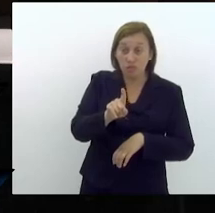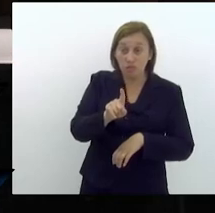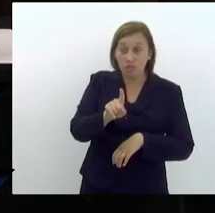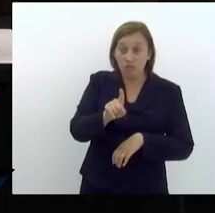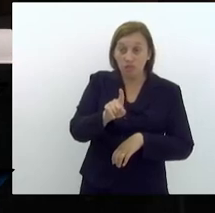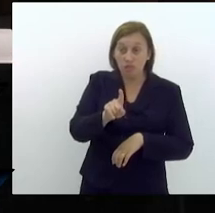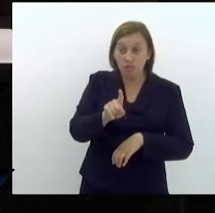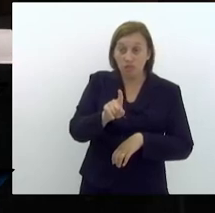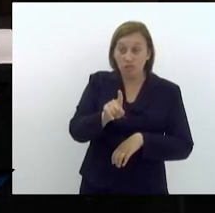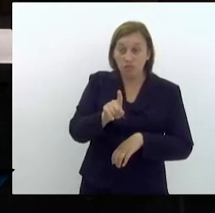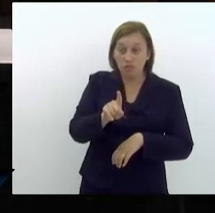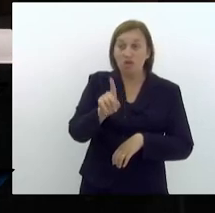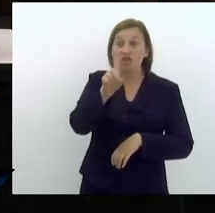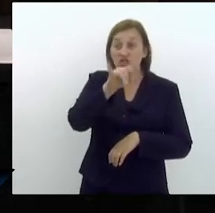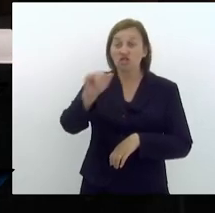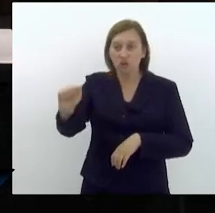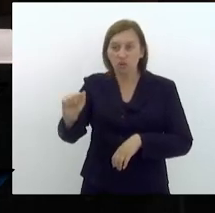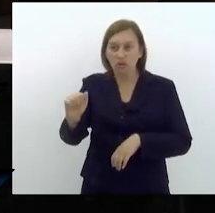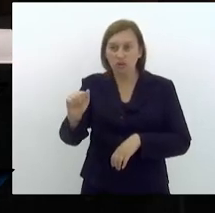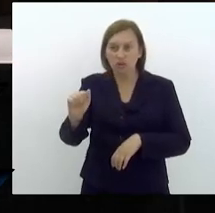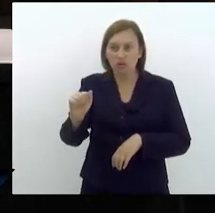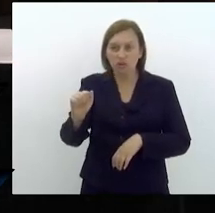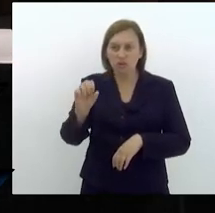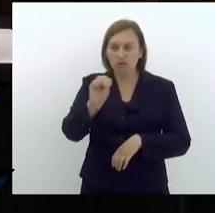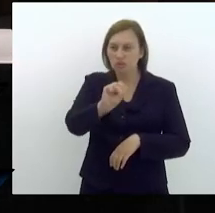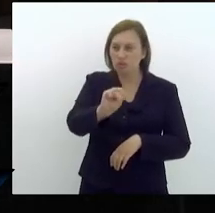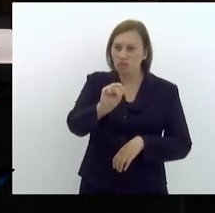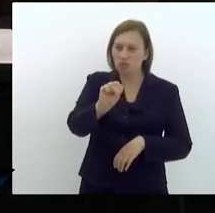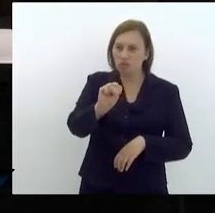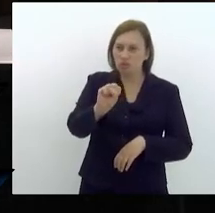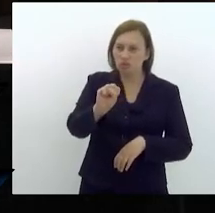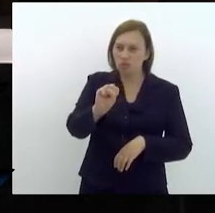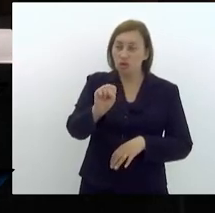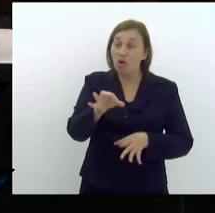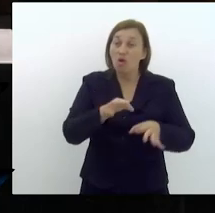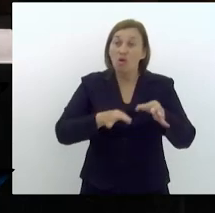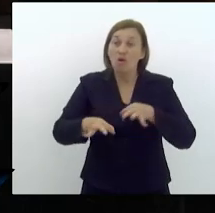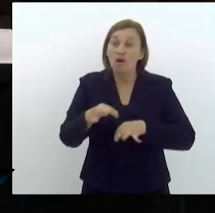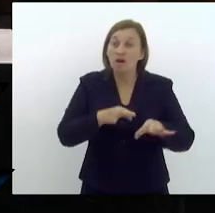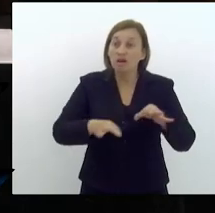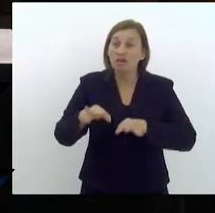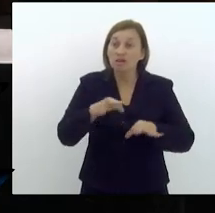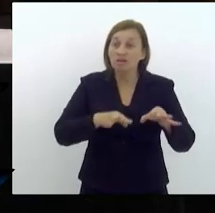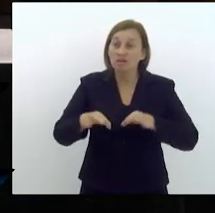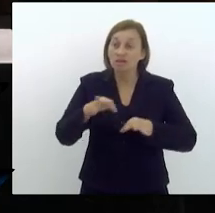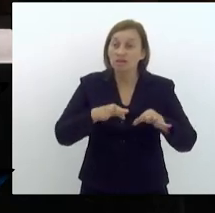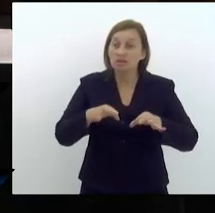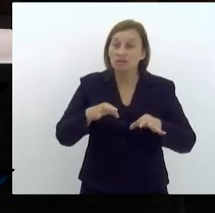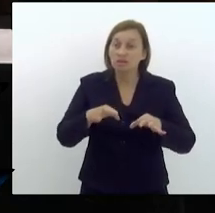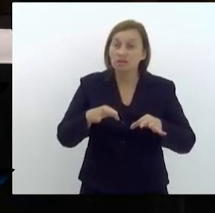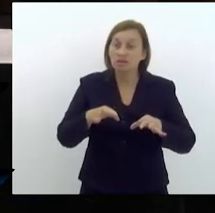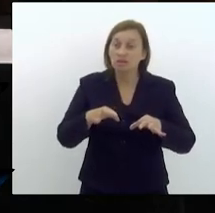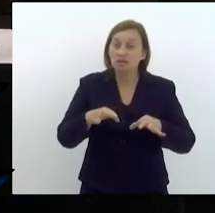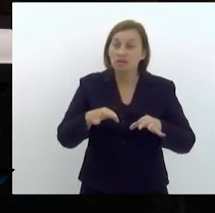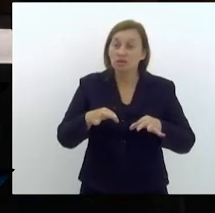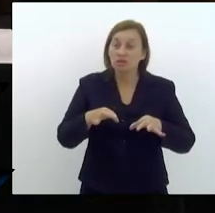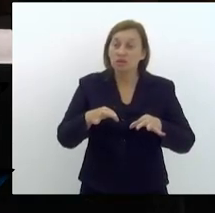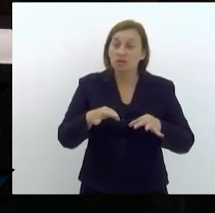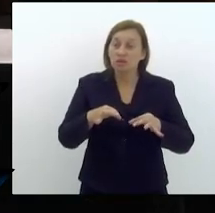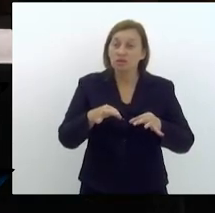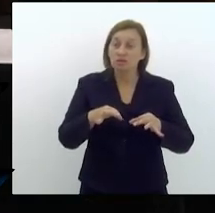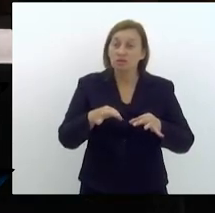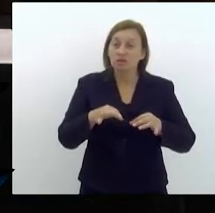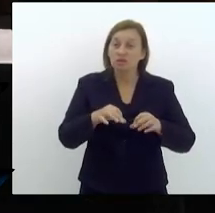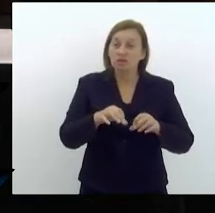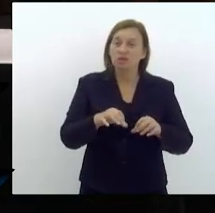ele conseguiu no dia oito ser um dos organizadores dos atos de vandalismo dentro dos